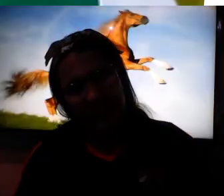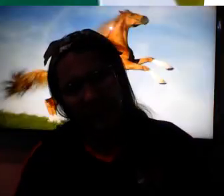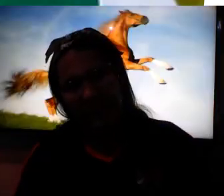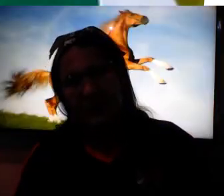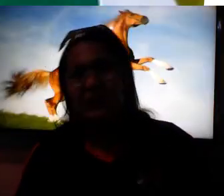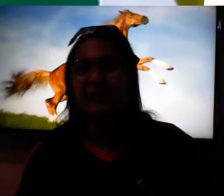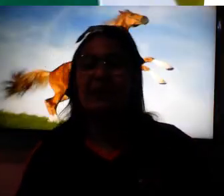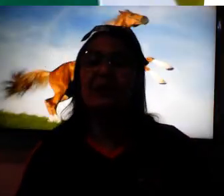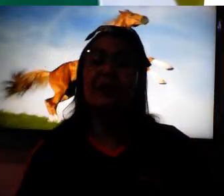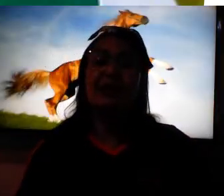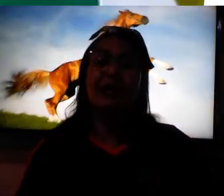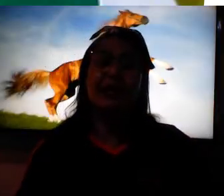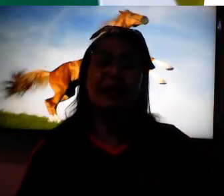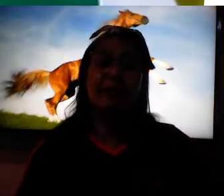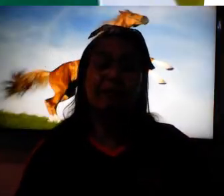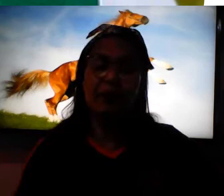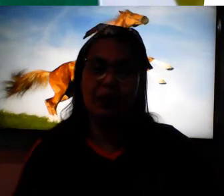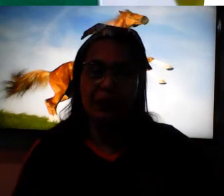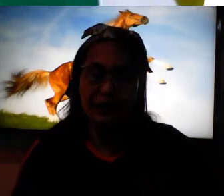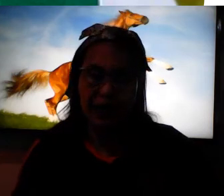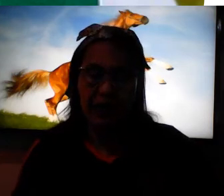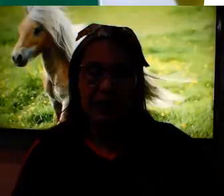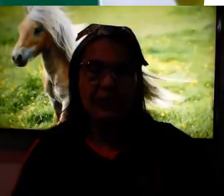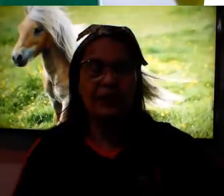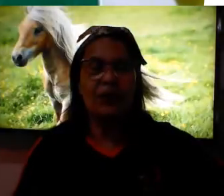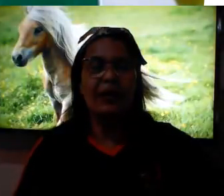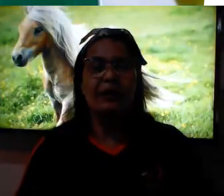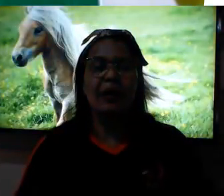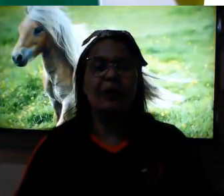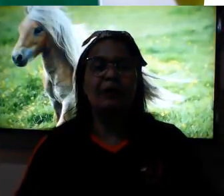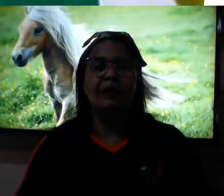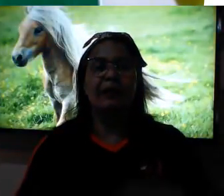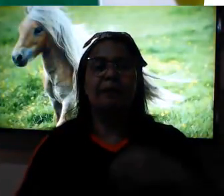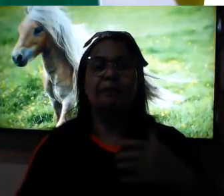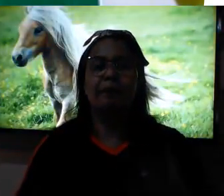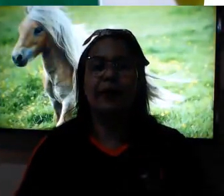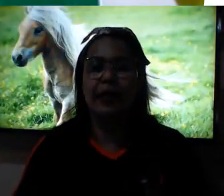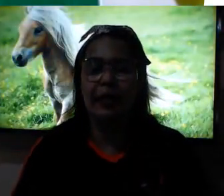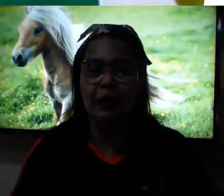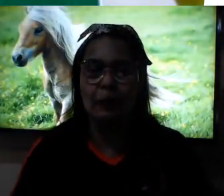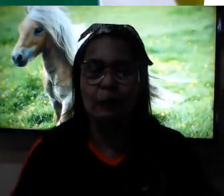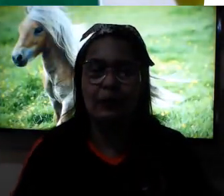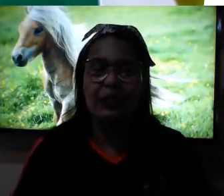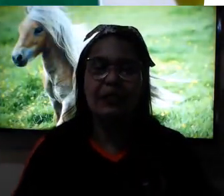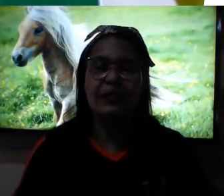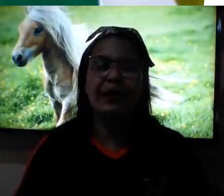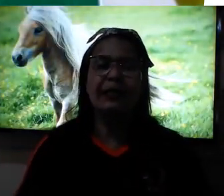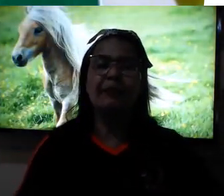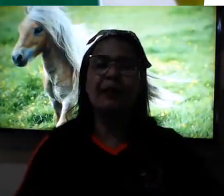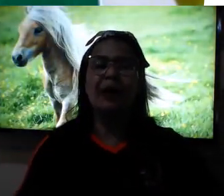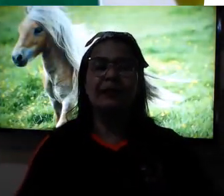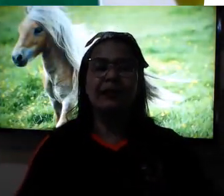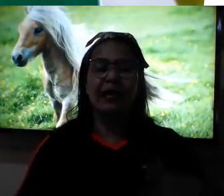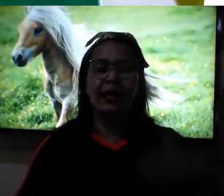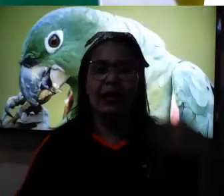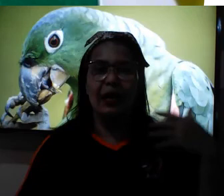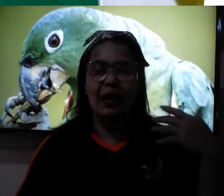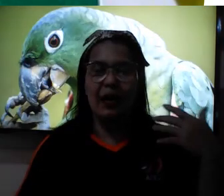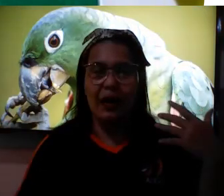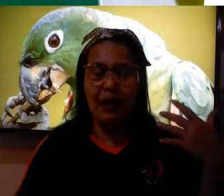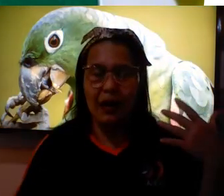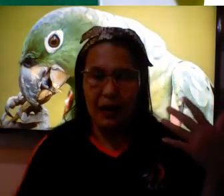Enfim, meus amores, não importa se o animal tem pelo, se o animal